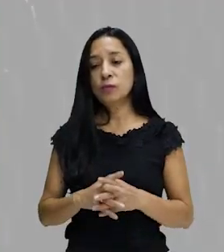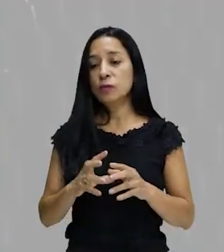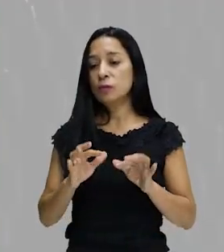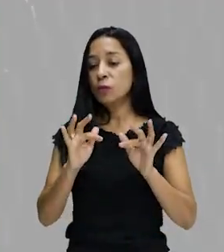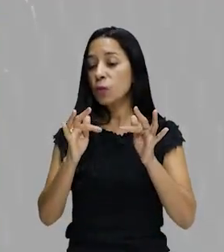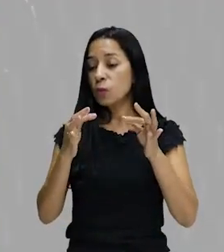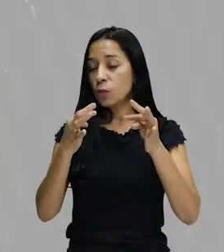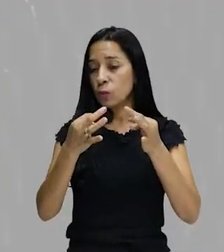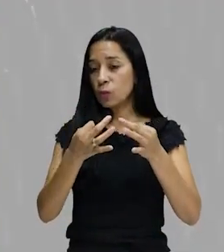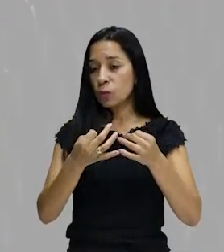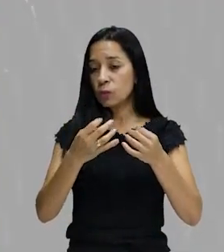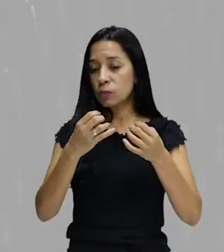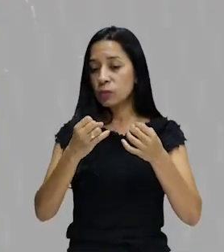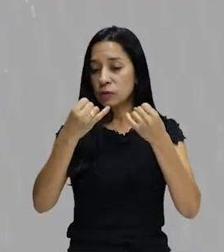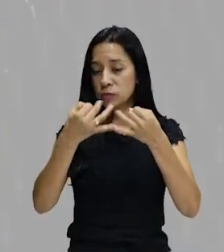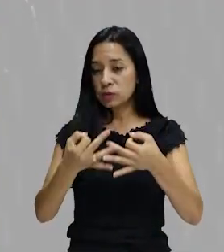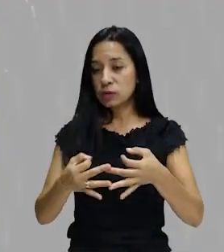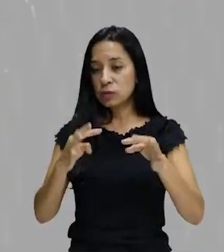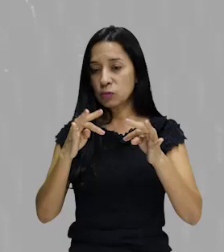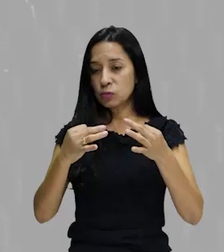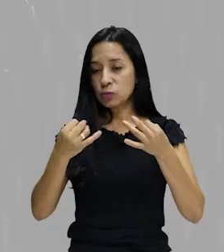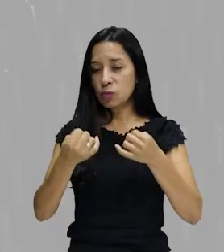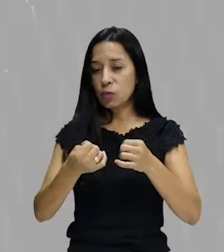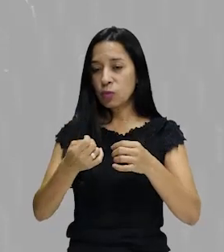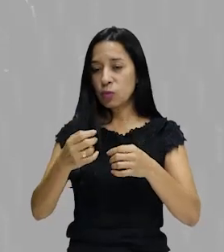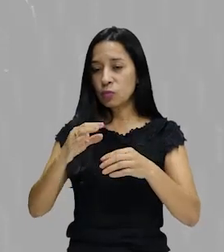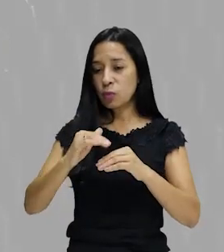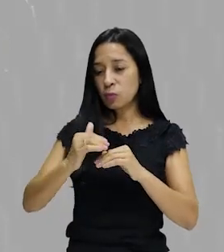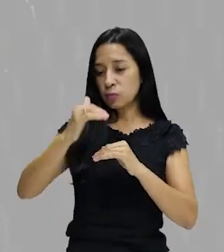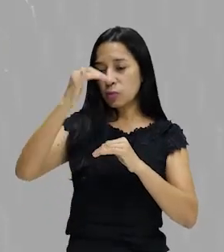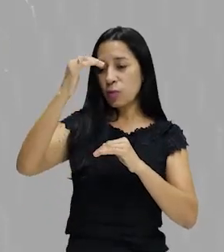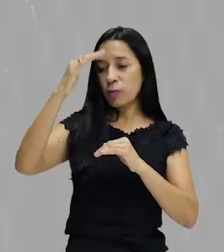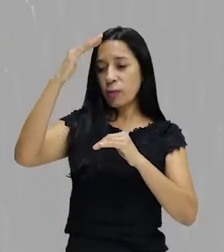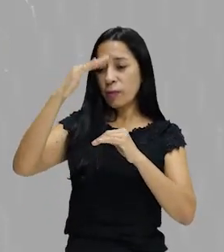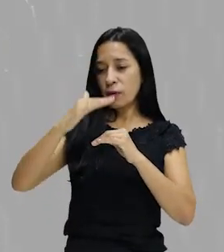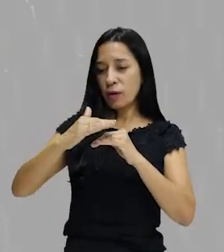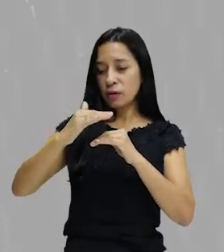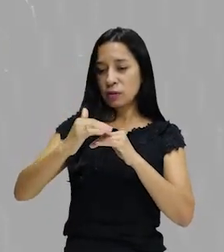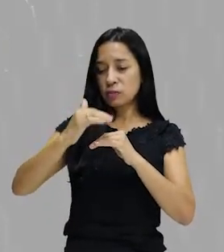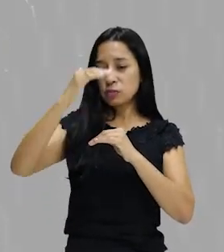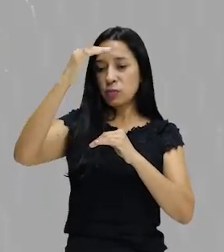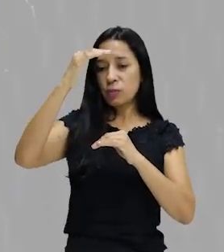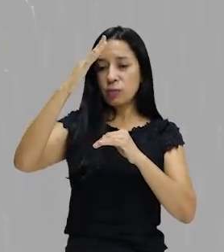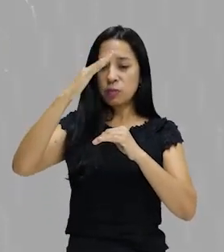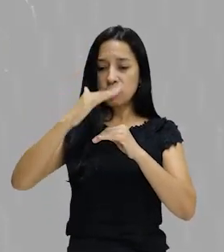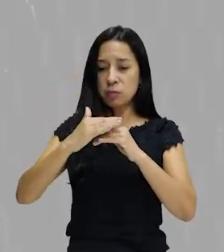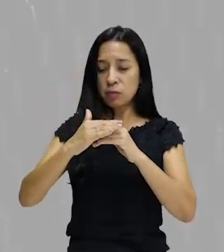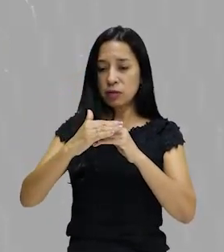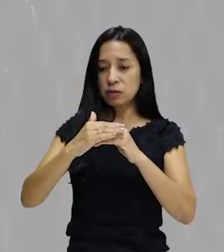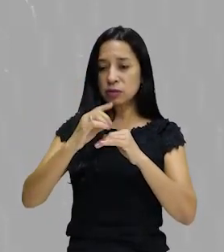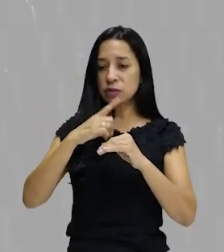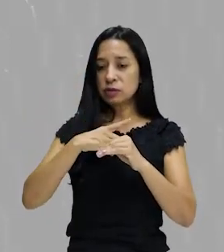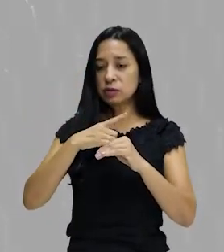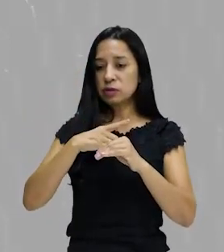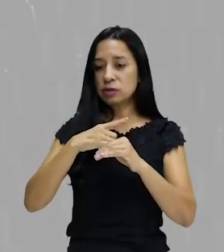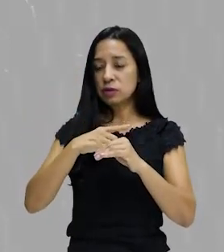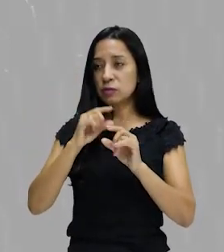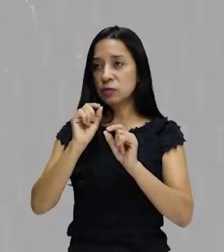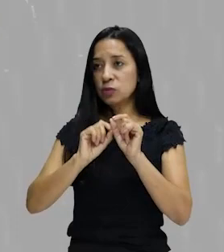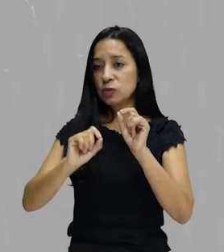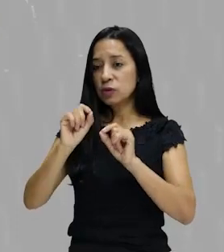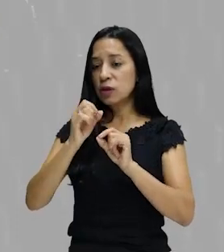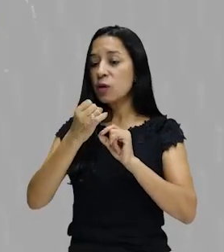de bate, dessa estaca batendo, né, sobe o martelo e bate na estaca e vai afundar essa estaca, nós temos ali